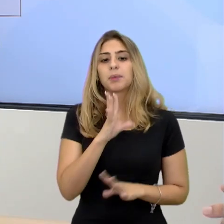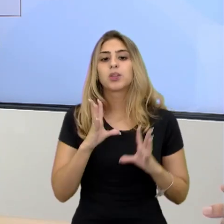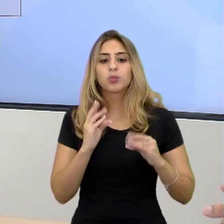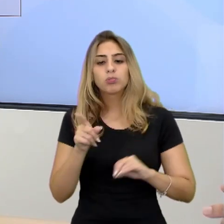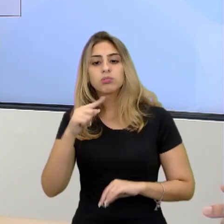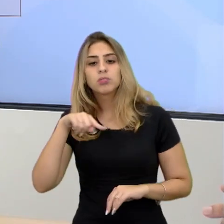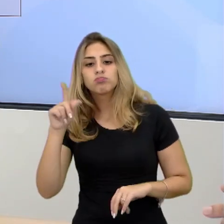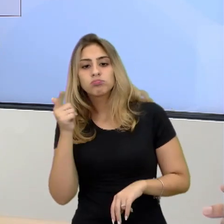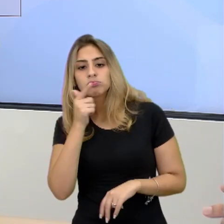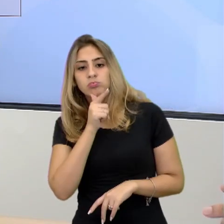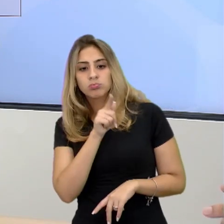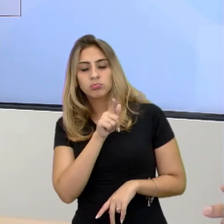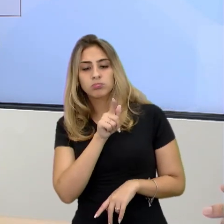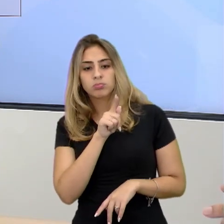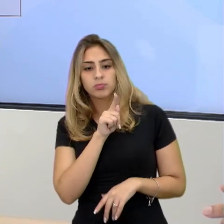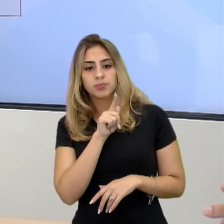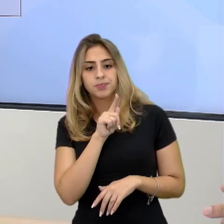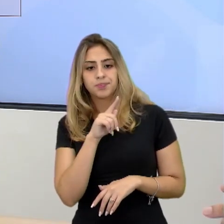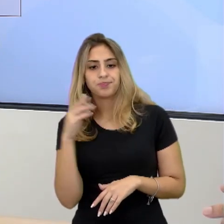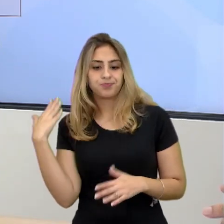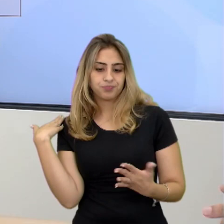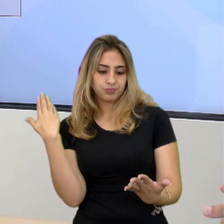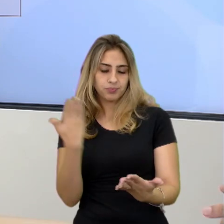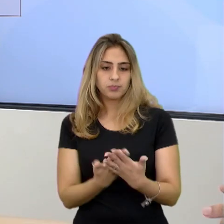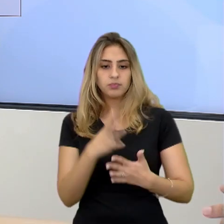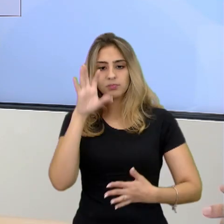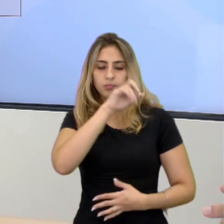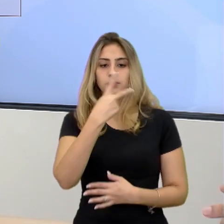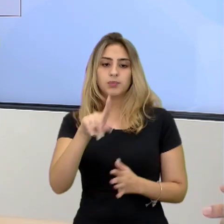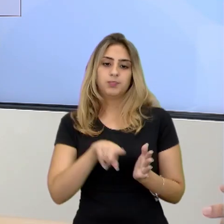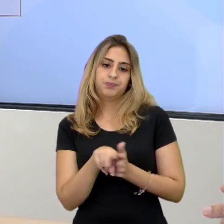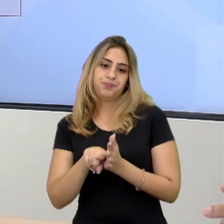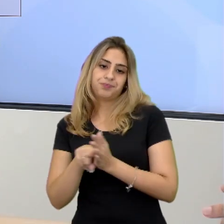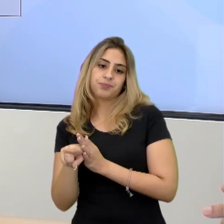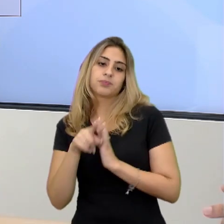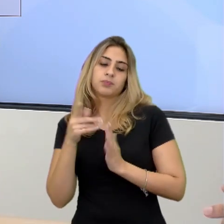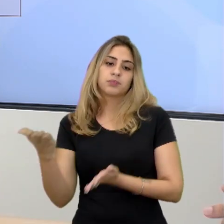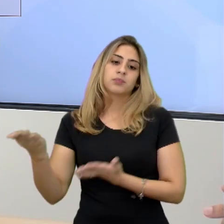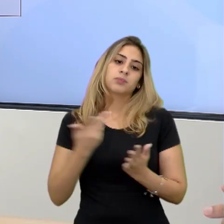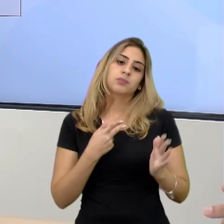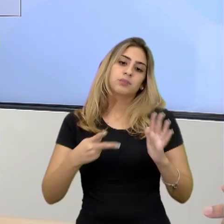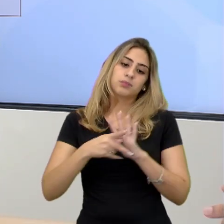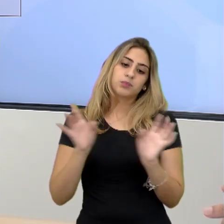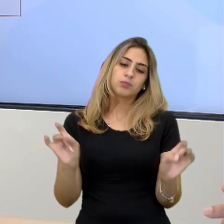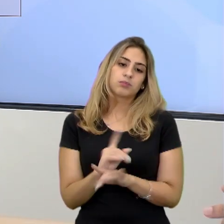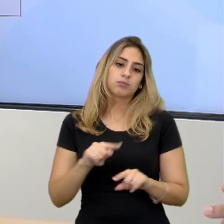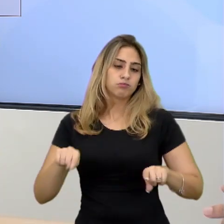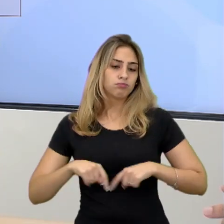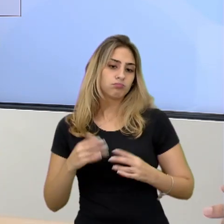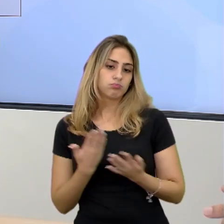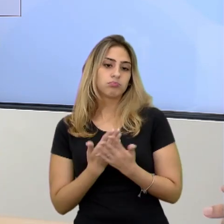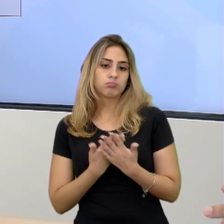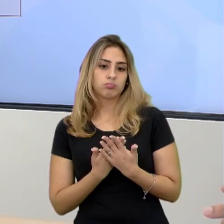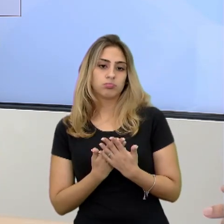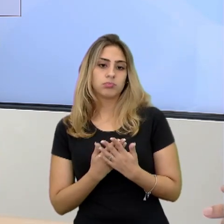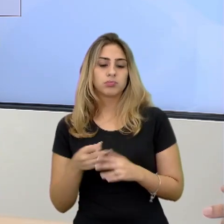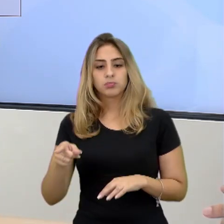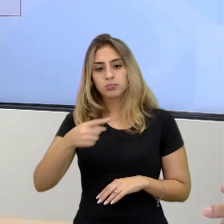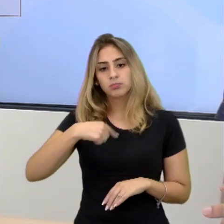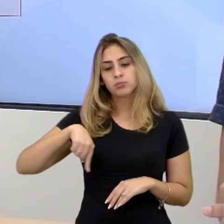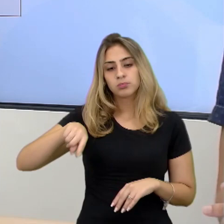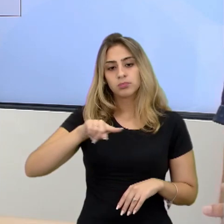ele conseguiu ali aprender com essa pesquisa. Ele traz já pronto para a sala de aula. E na sala de aula ele vai